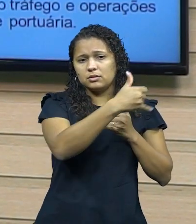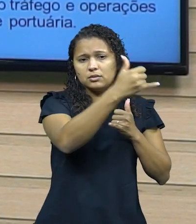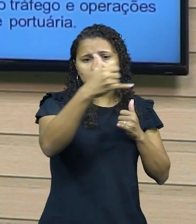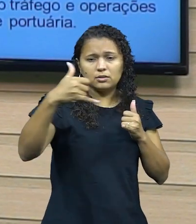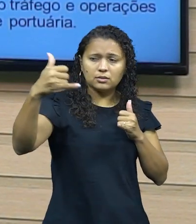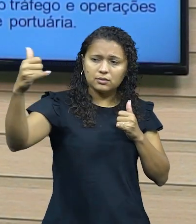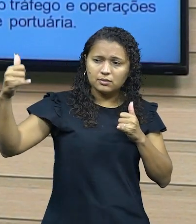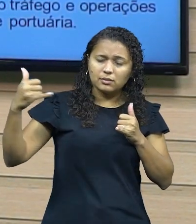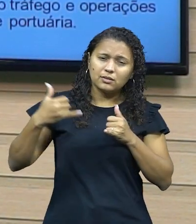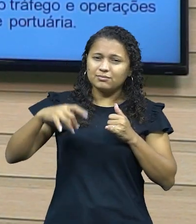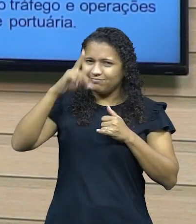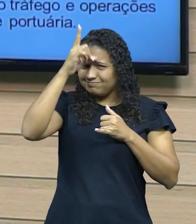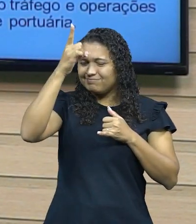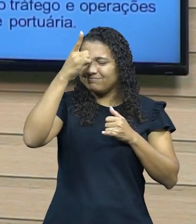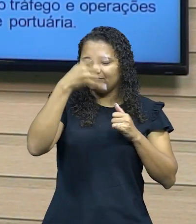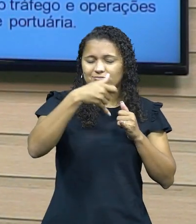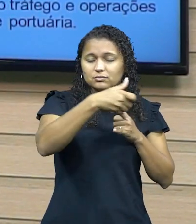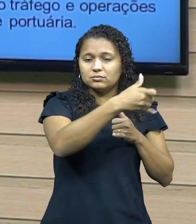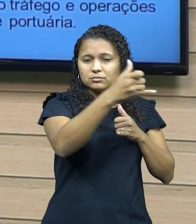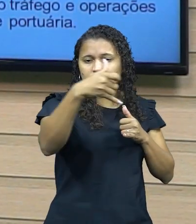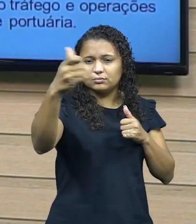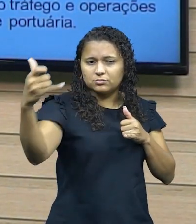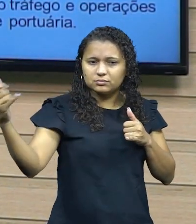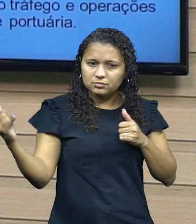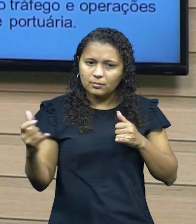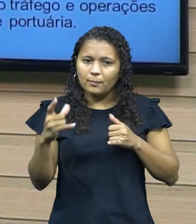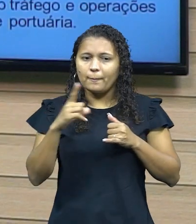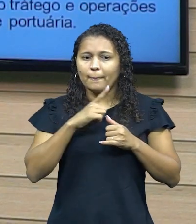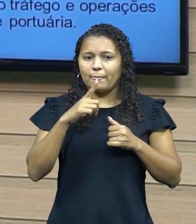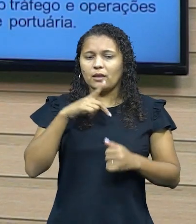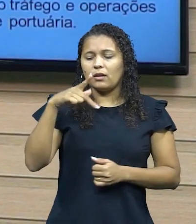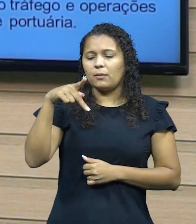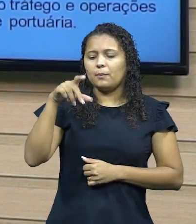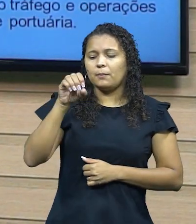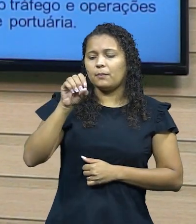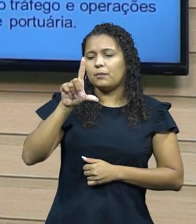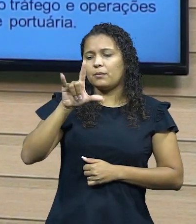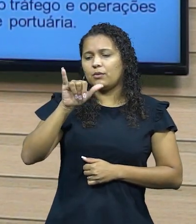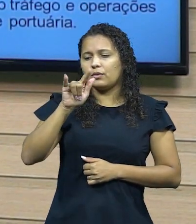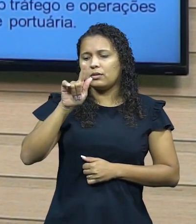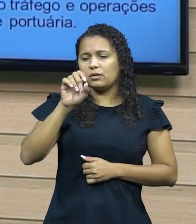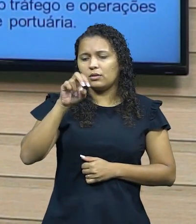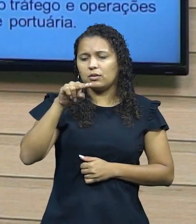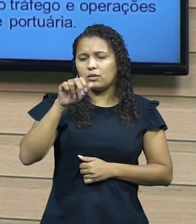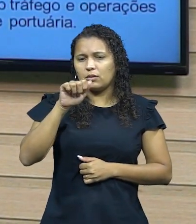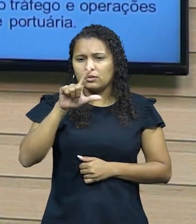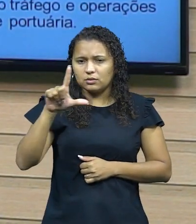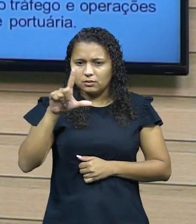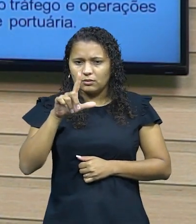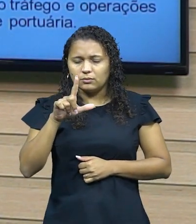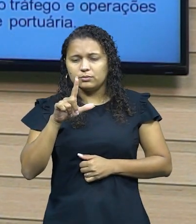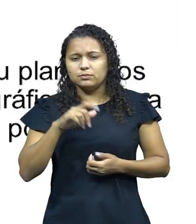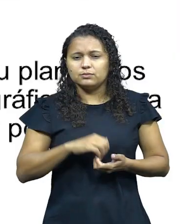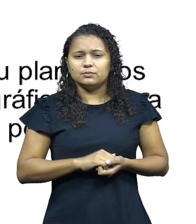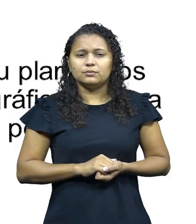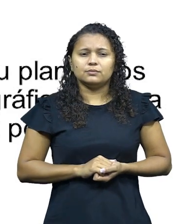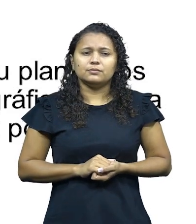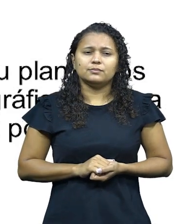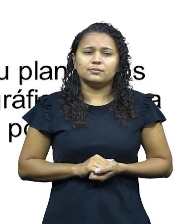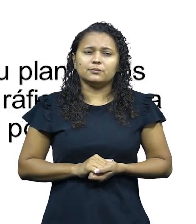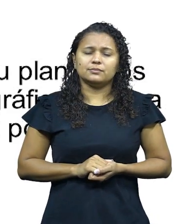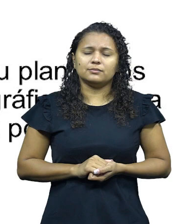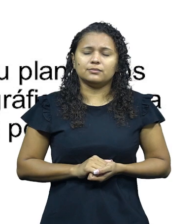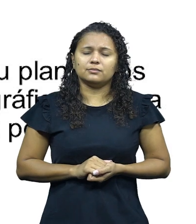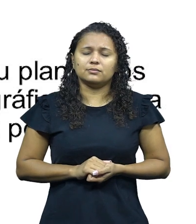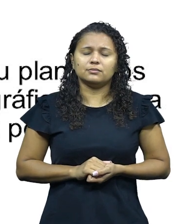linha imaginária. Então, há uma delimitação que chamamos de poligonal do porto organizado. Tá?